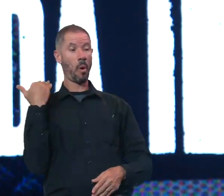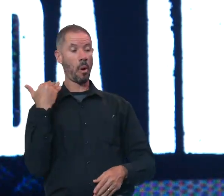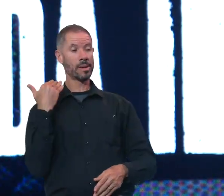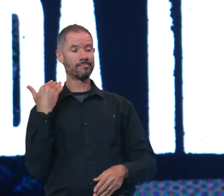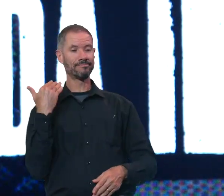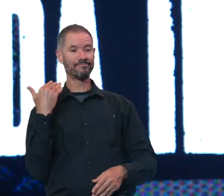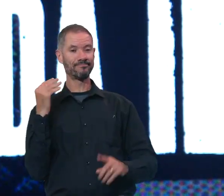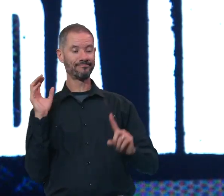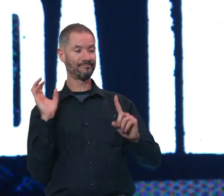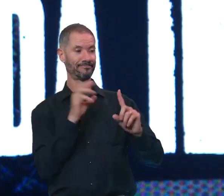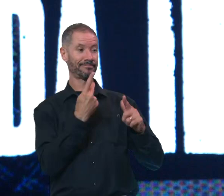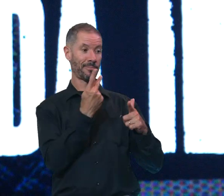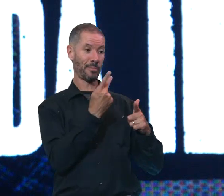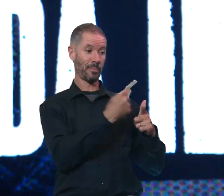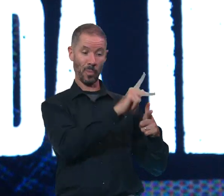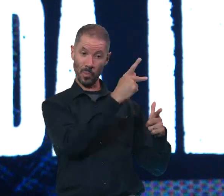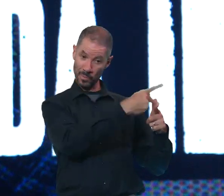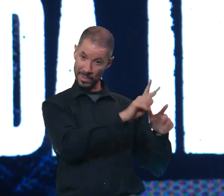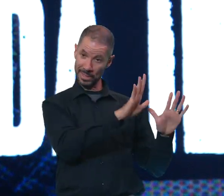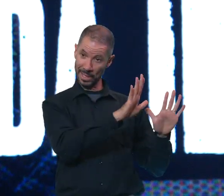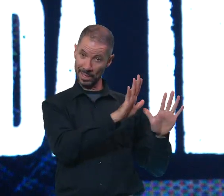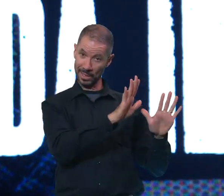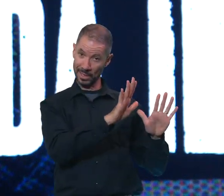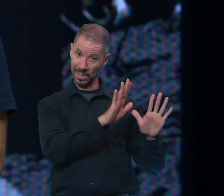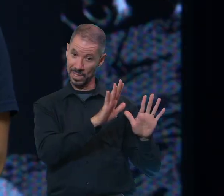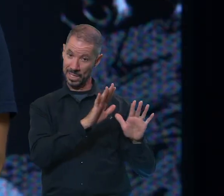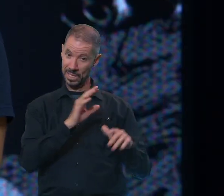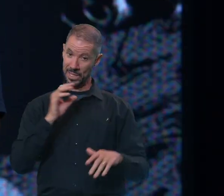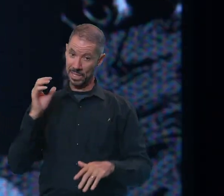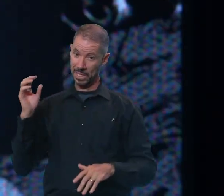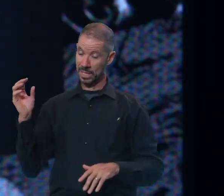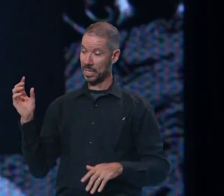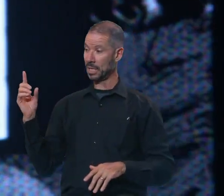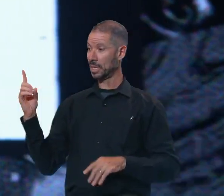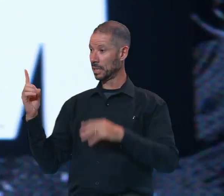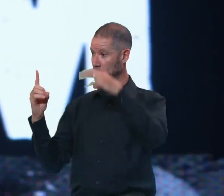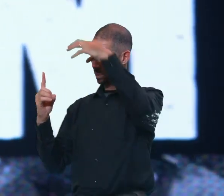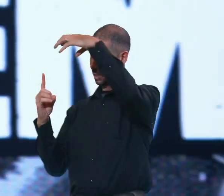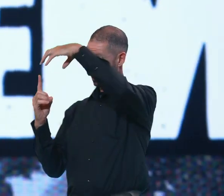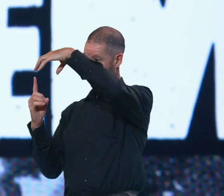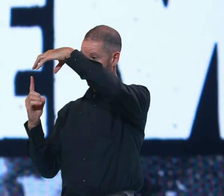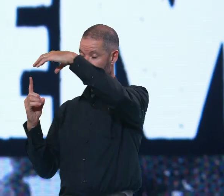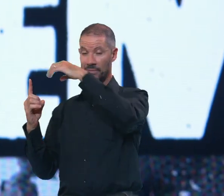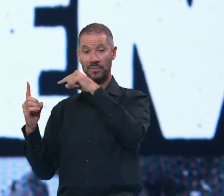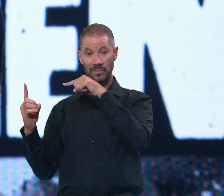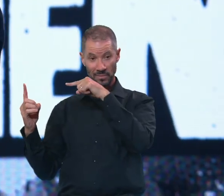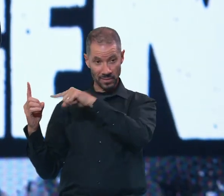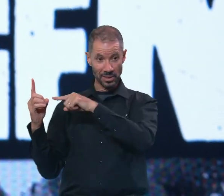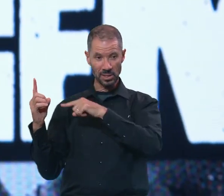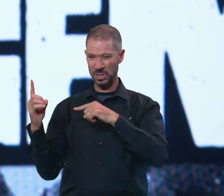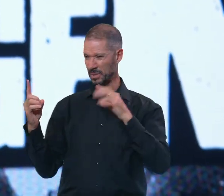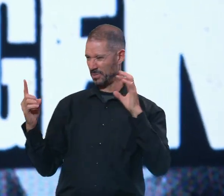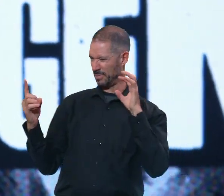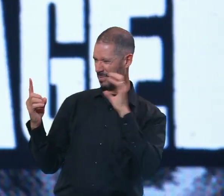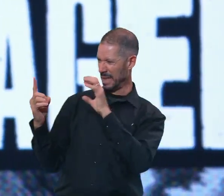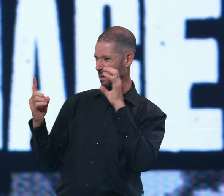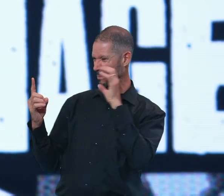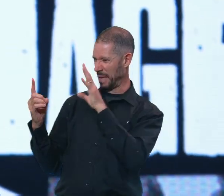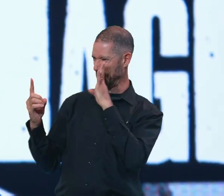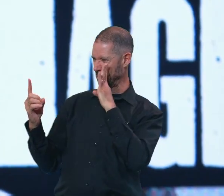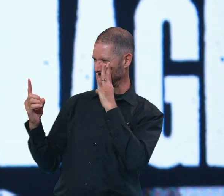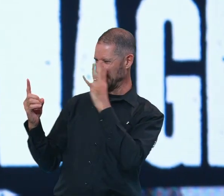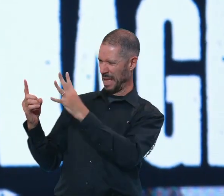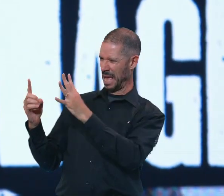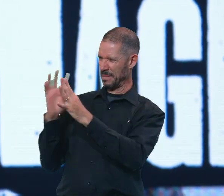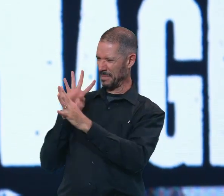né? Mas o problema é dele. Agora, a grande questão é, cara, Davi estava honrando, inclusive, aquele que tinha ofendido, aquele que tinha maltratado, aquele que tinha trazido calúnias,